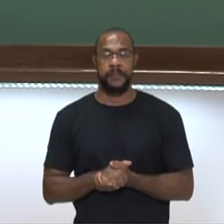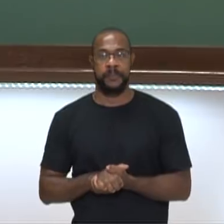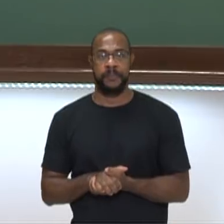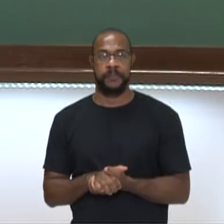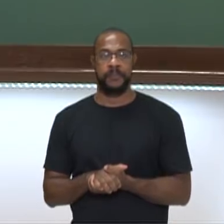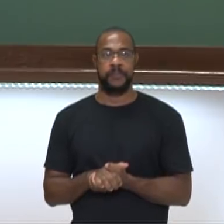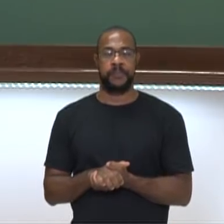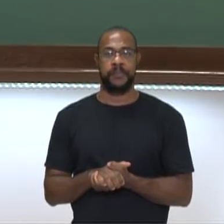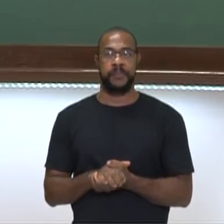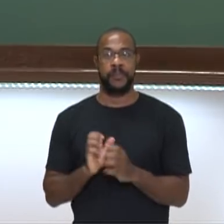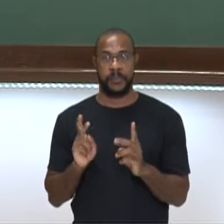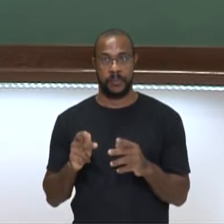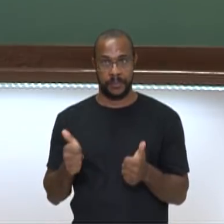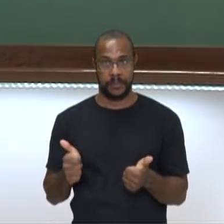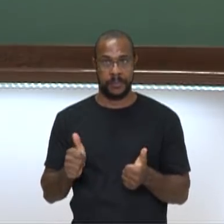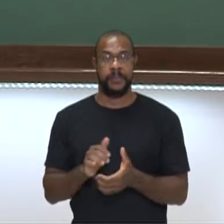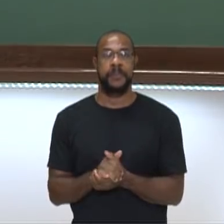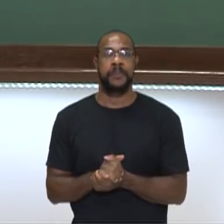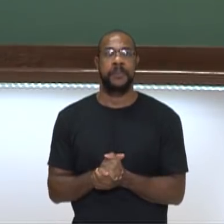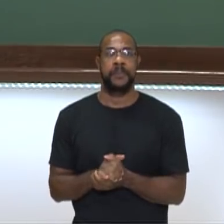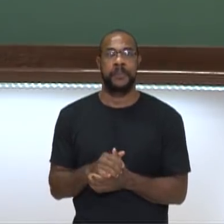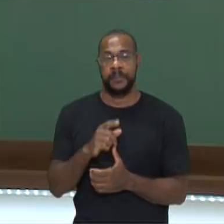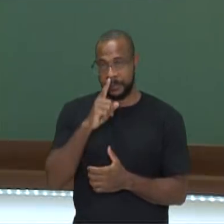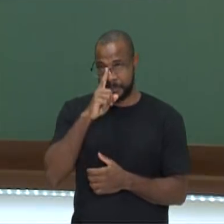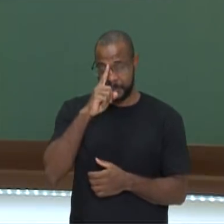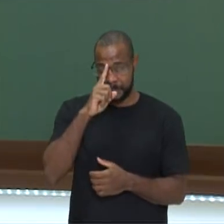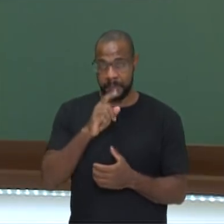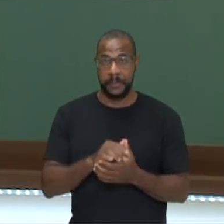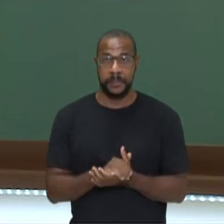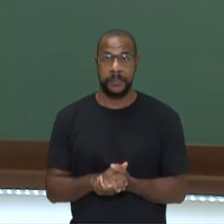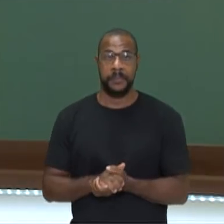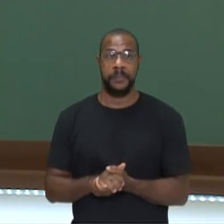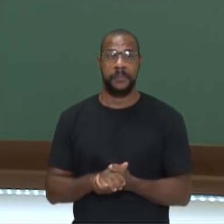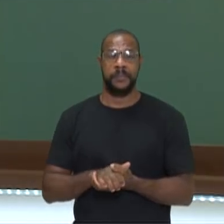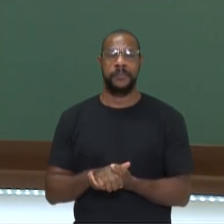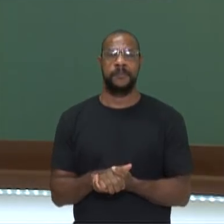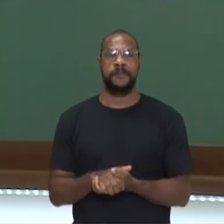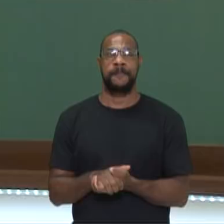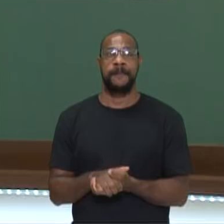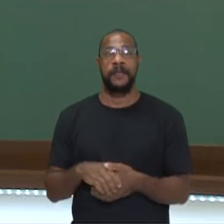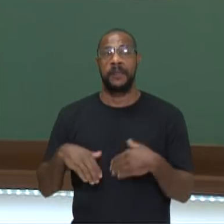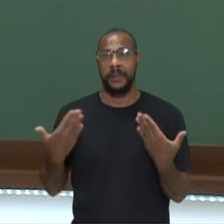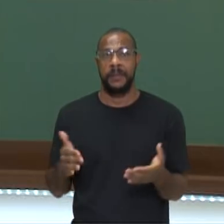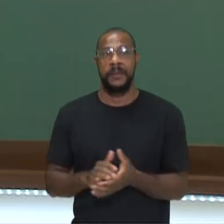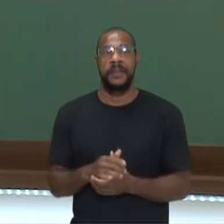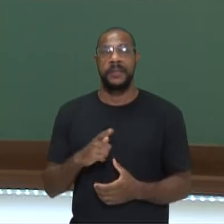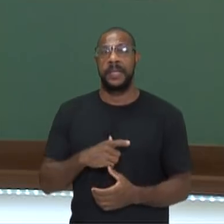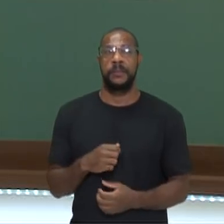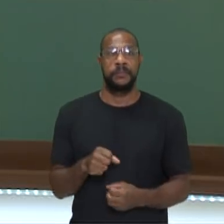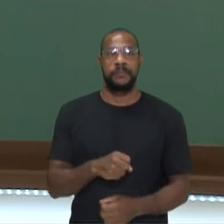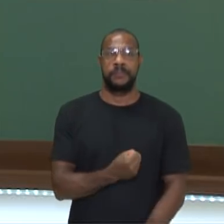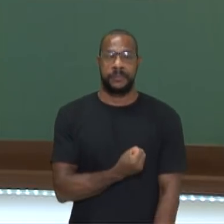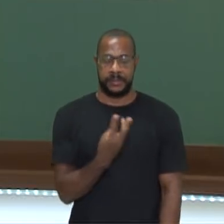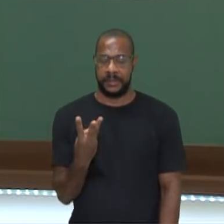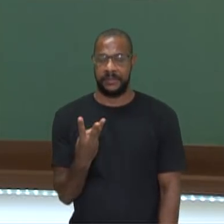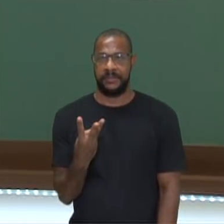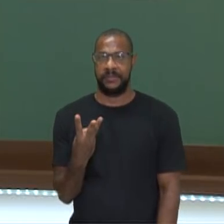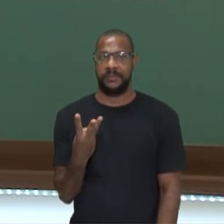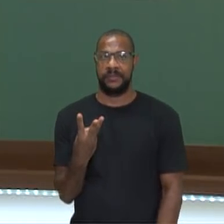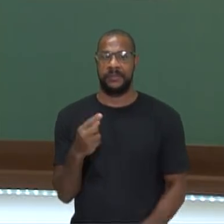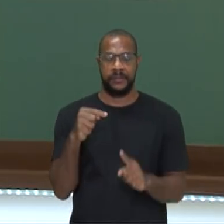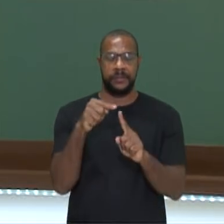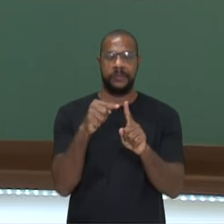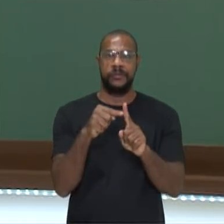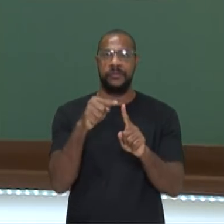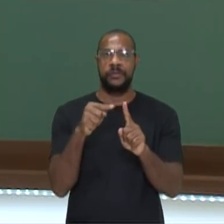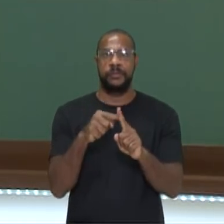dessa forma, ok? Então, nós temos basicamente 3 tipos de tempo dentro